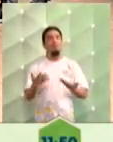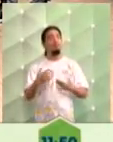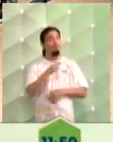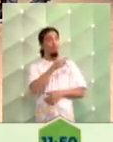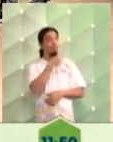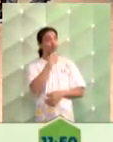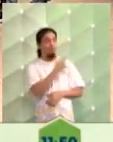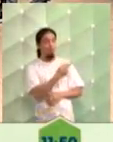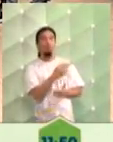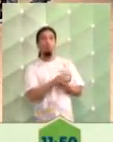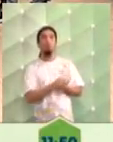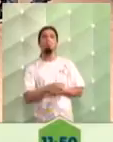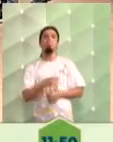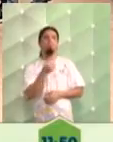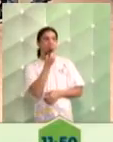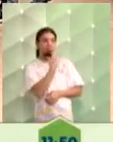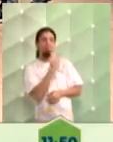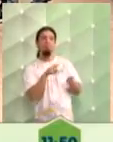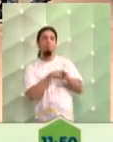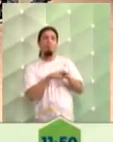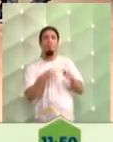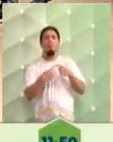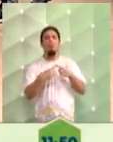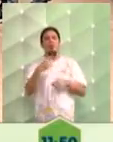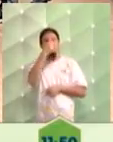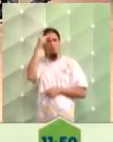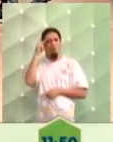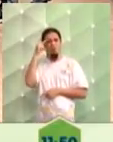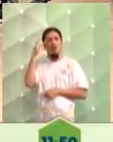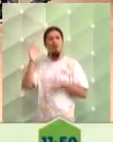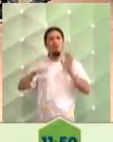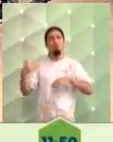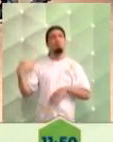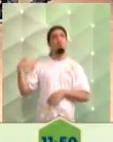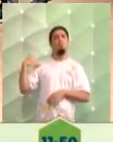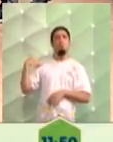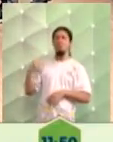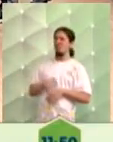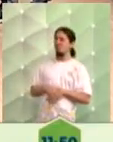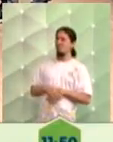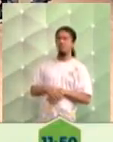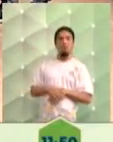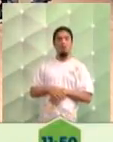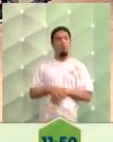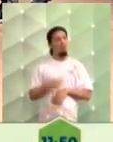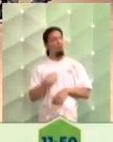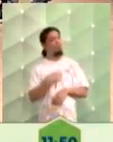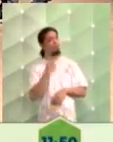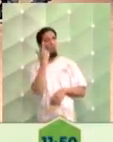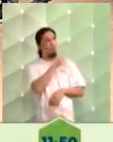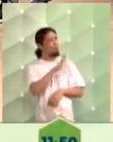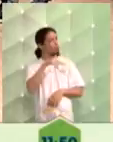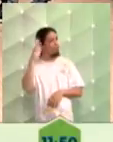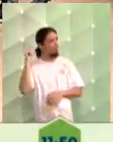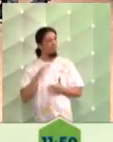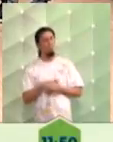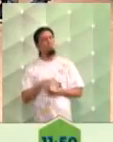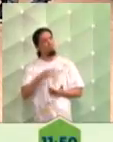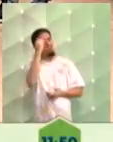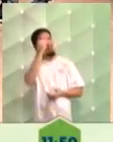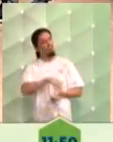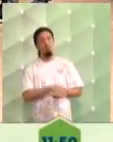pessoas costumam abordar a gente na rua e dizem, pô, nunca ganho, vou sair da campanha. Não é bem assim. Pode falar. Nós